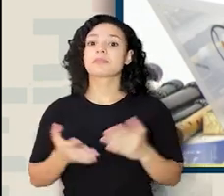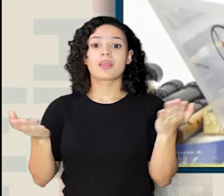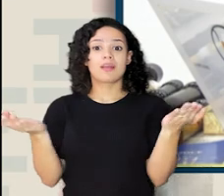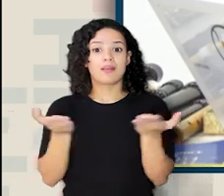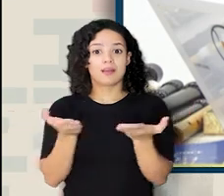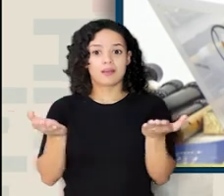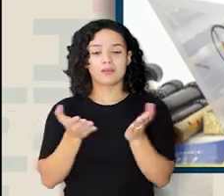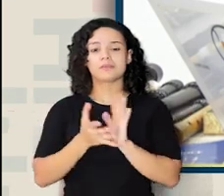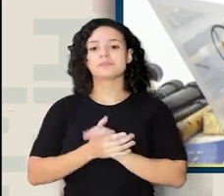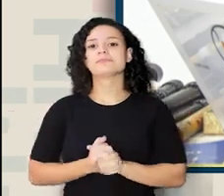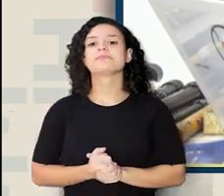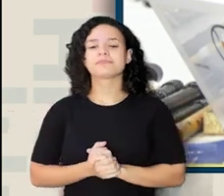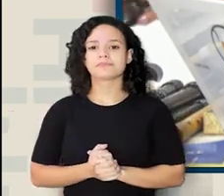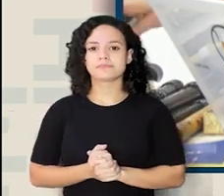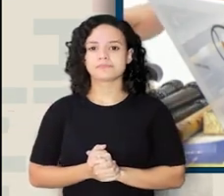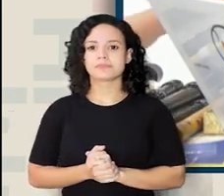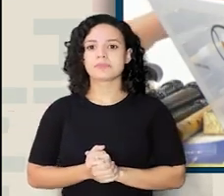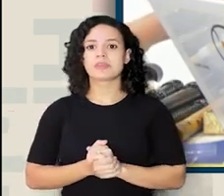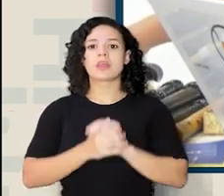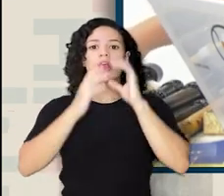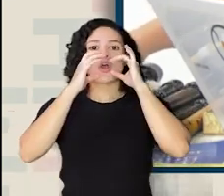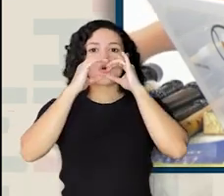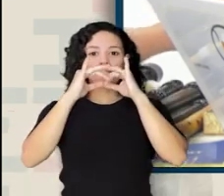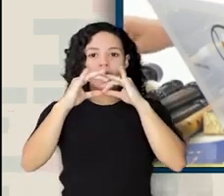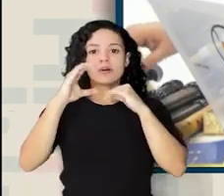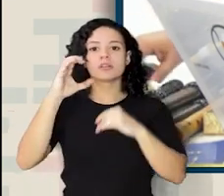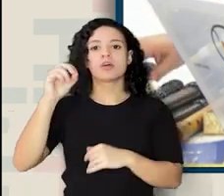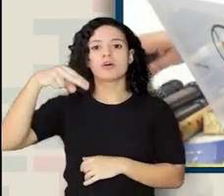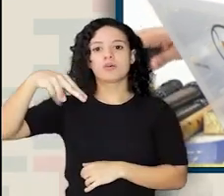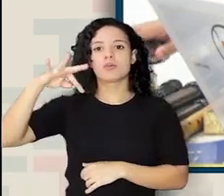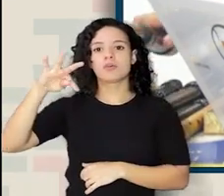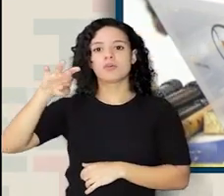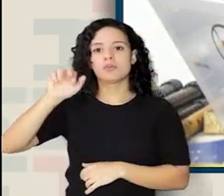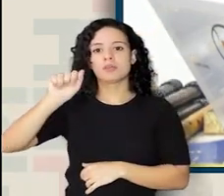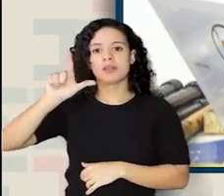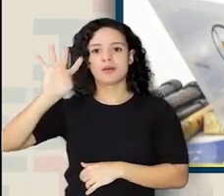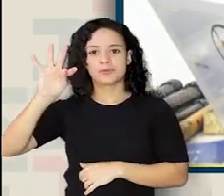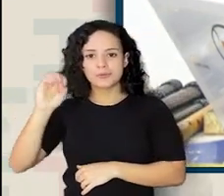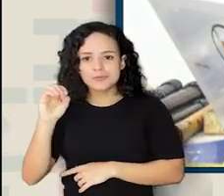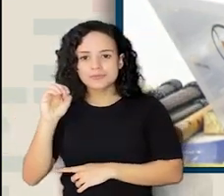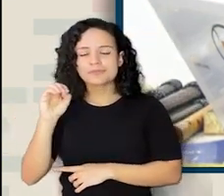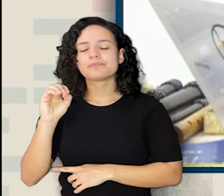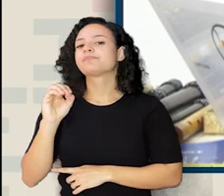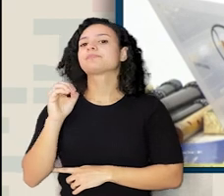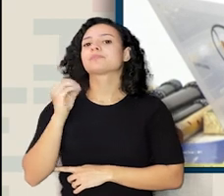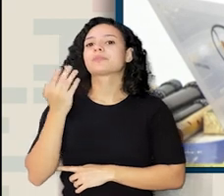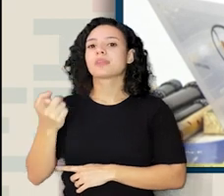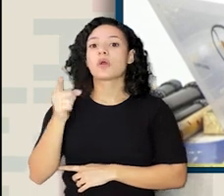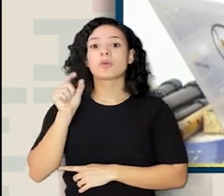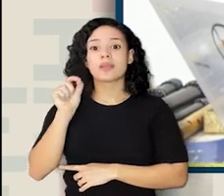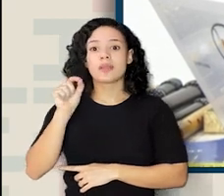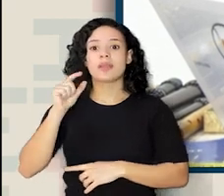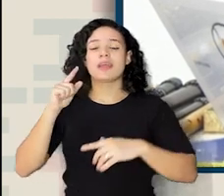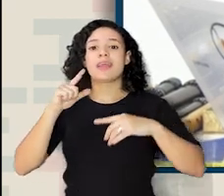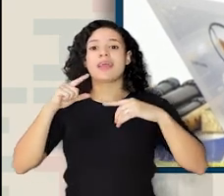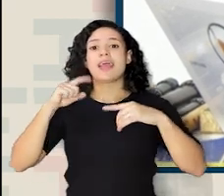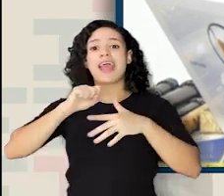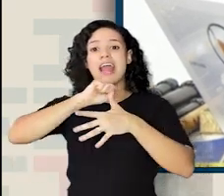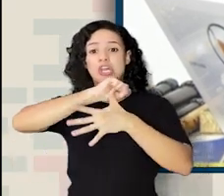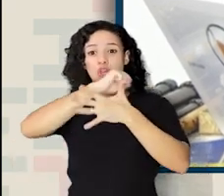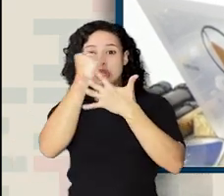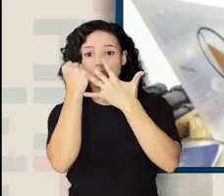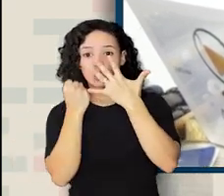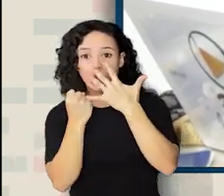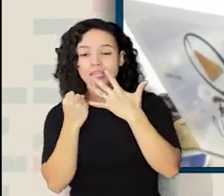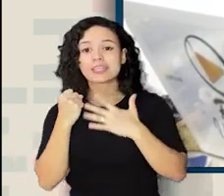Certo? Agora, a flauta contralto. A flauta contralto, a nota